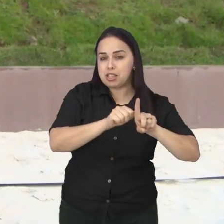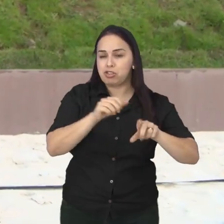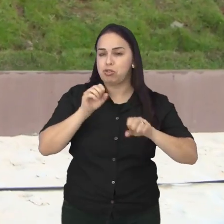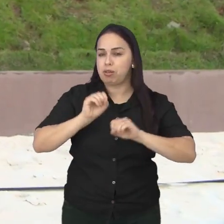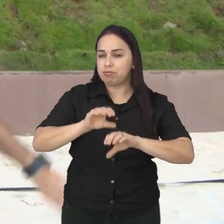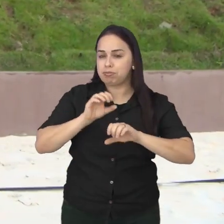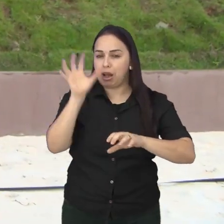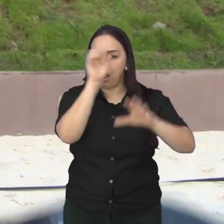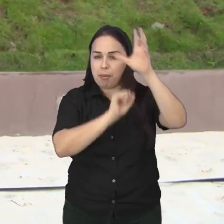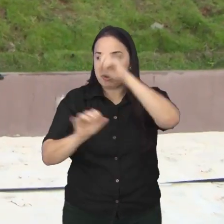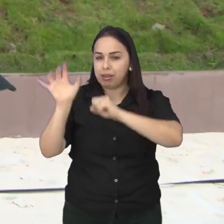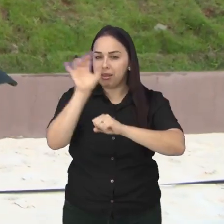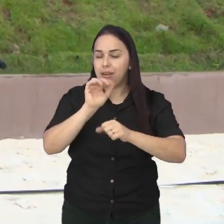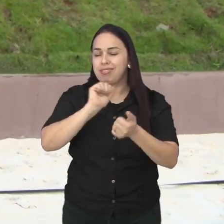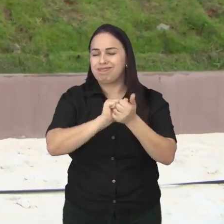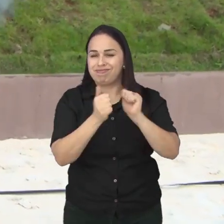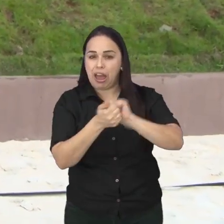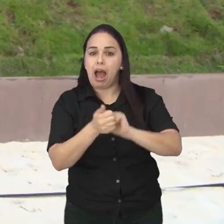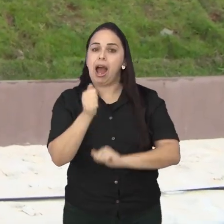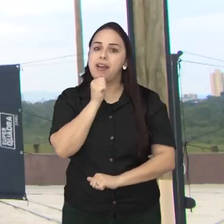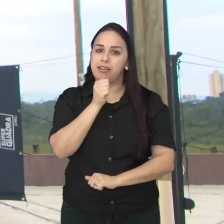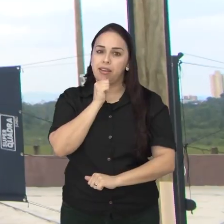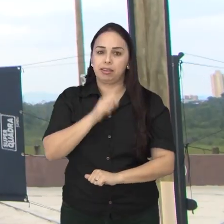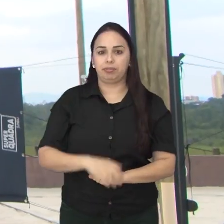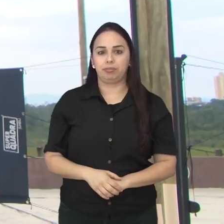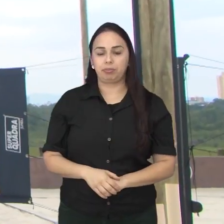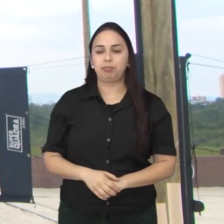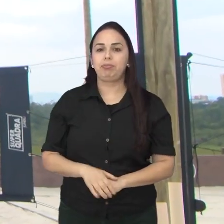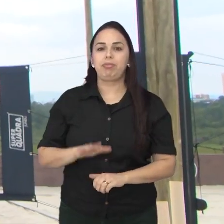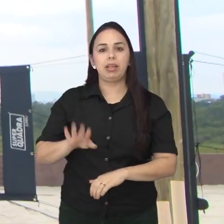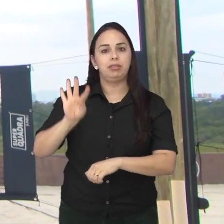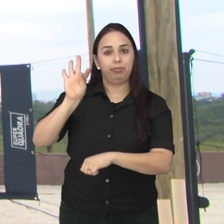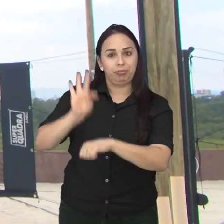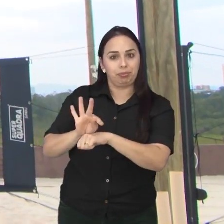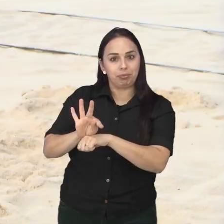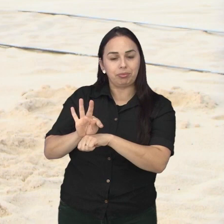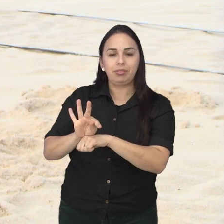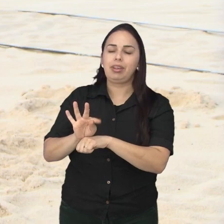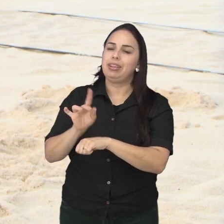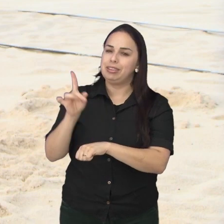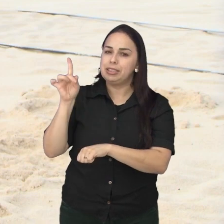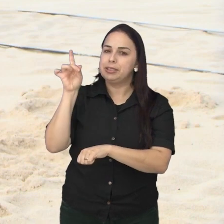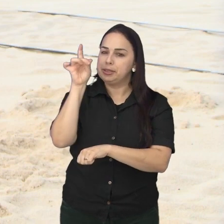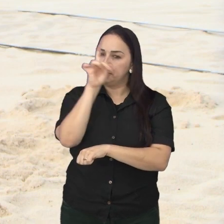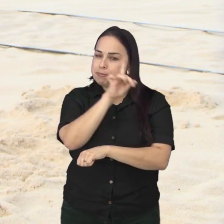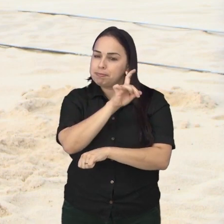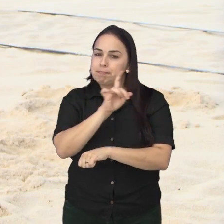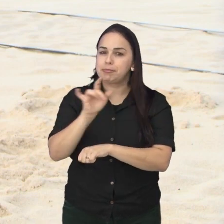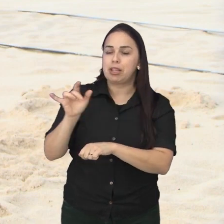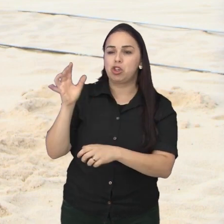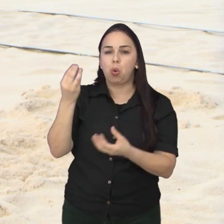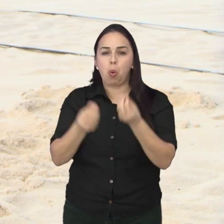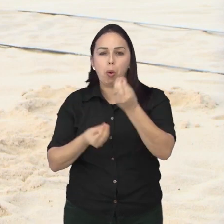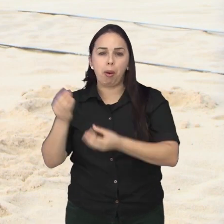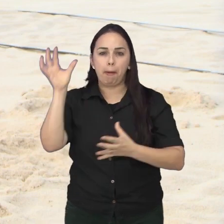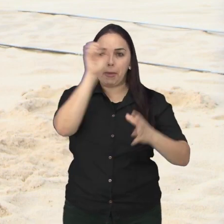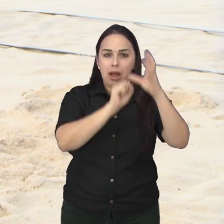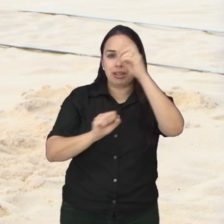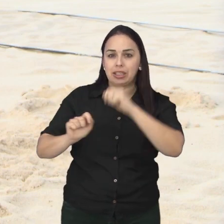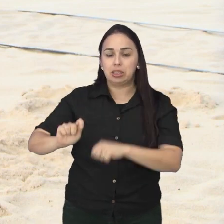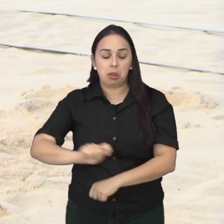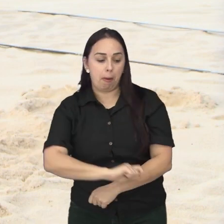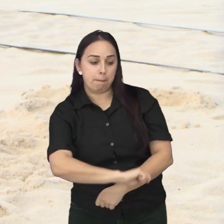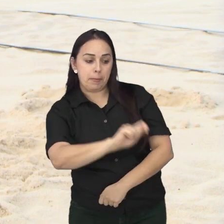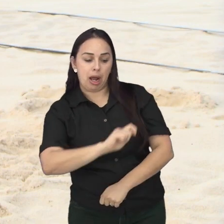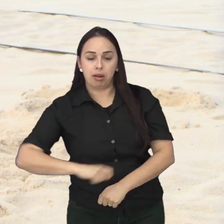Com 2 meses de aula, ele ainda diz que está se adaptando à nova modalidade. Já a técnica, eu ainda estou tendo dificuldade de